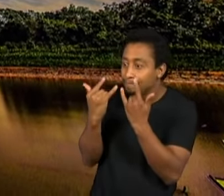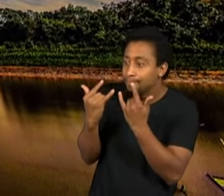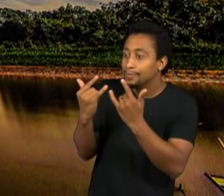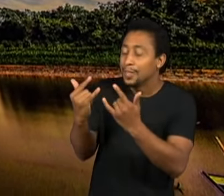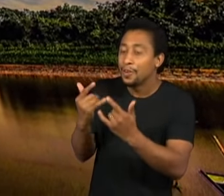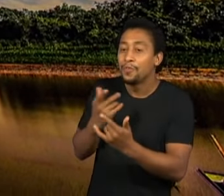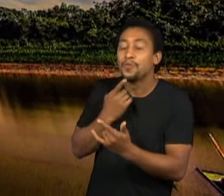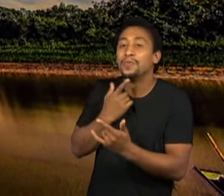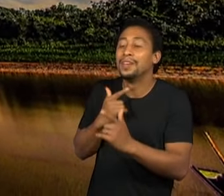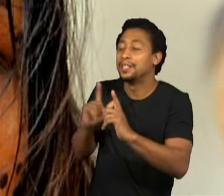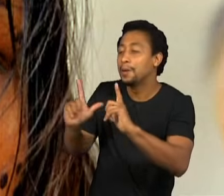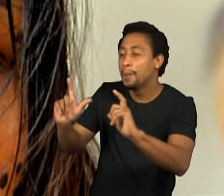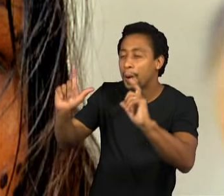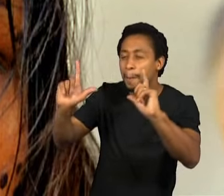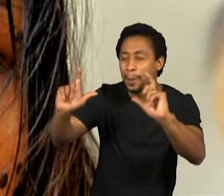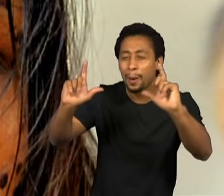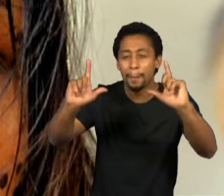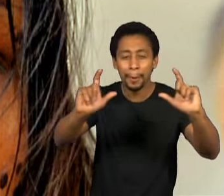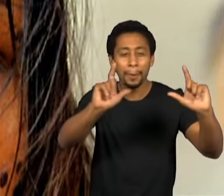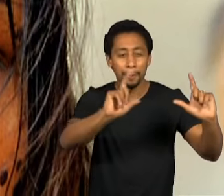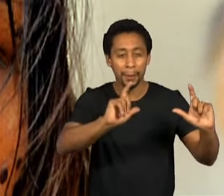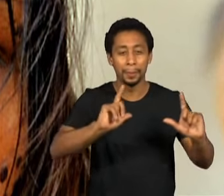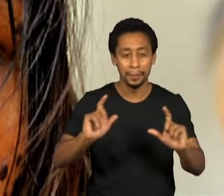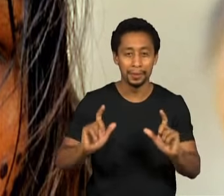do fotógrafo.